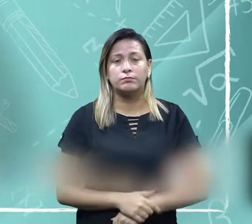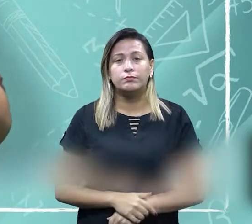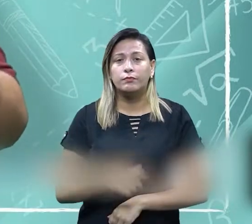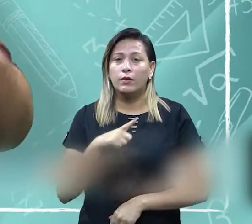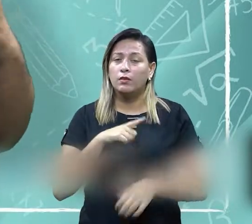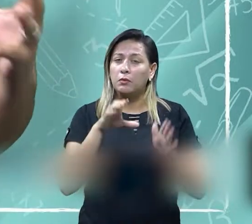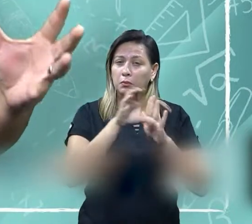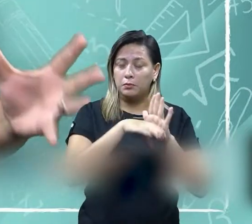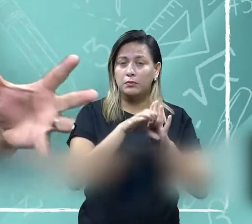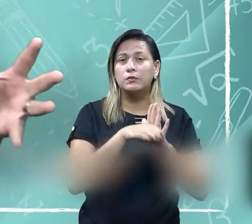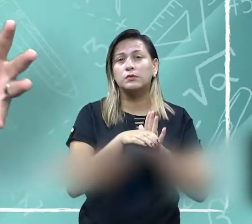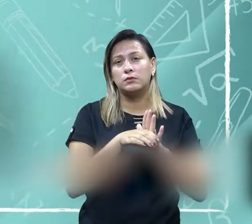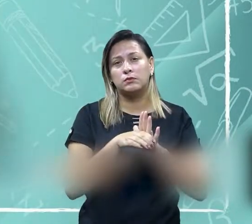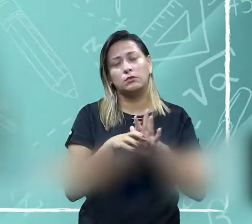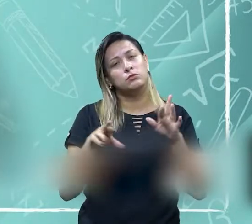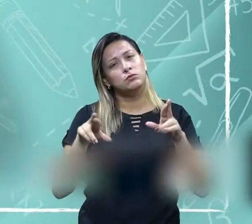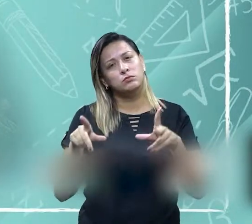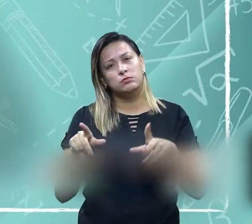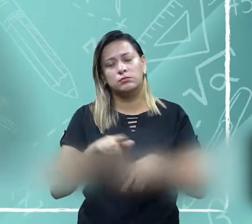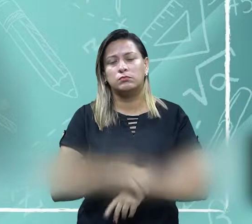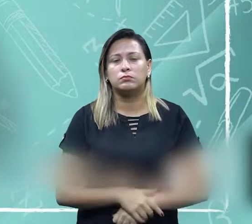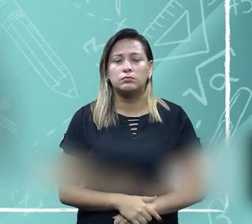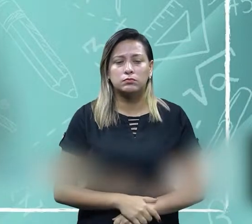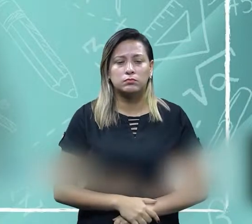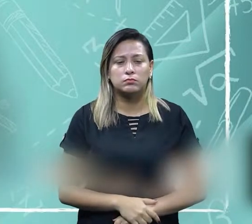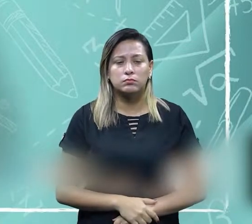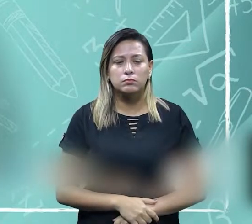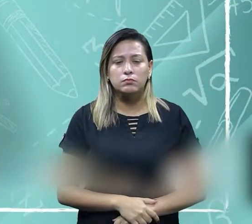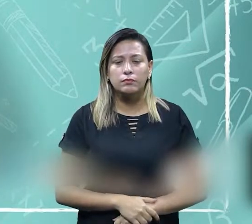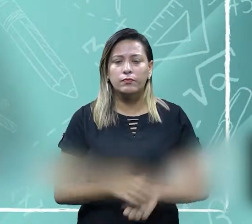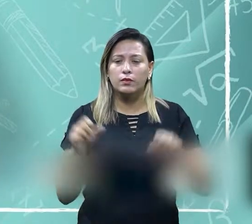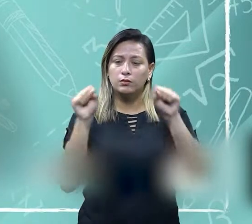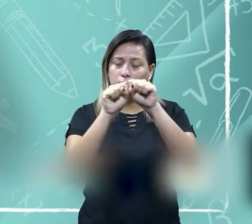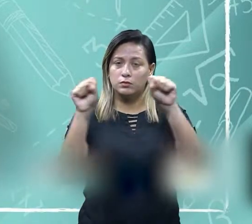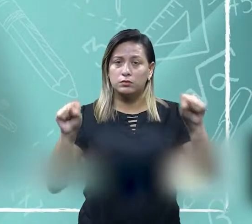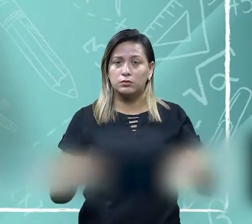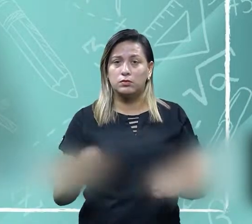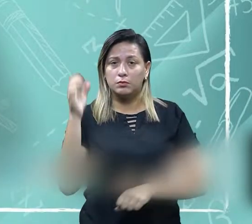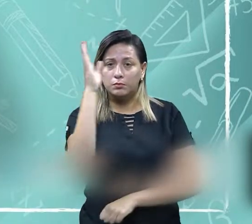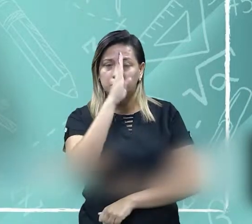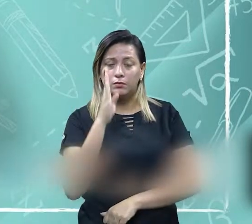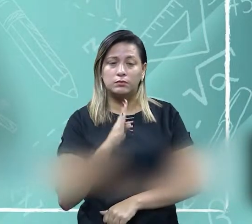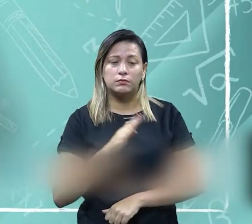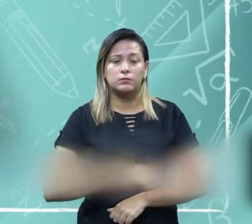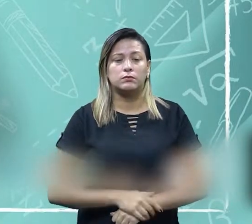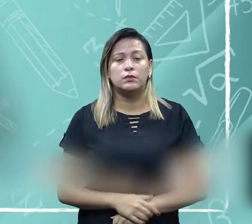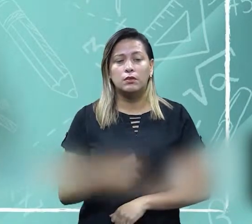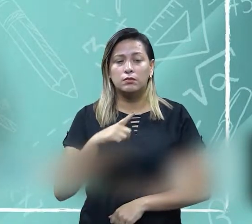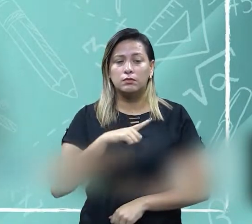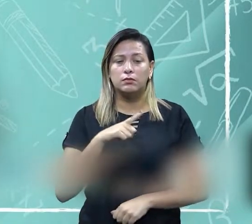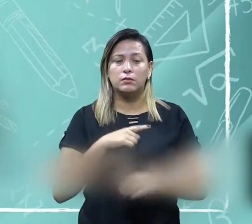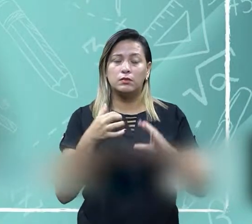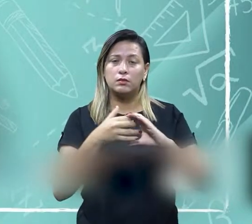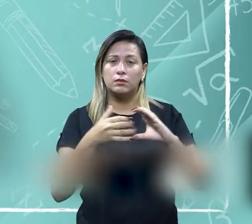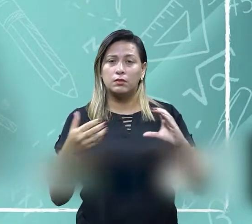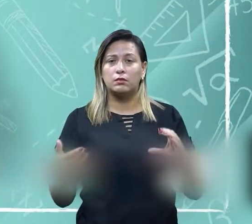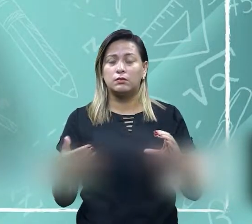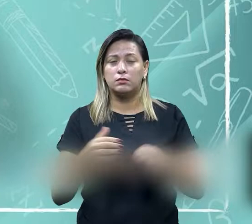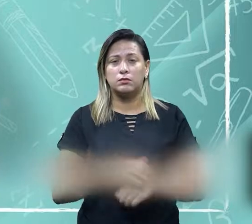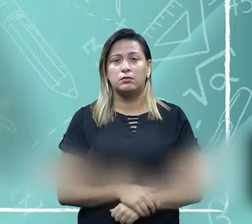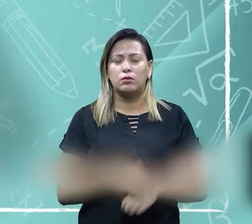conceito descentralizador, né? O sistema brasileiro ele apresenta uma característica